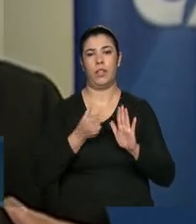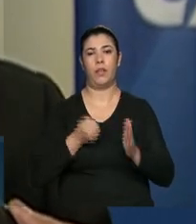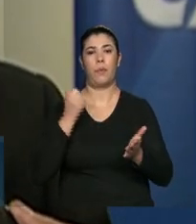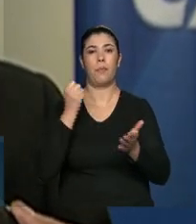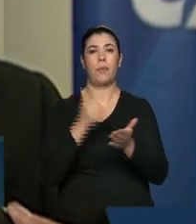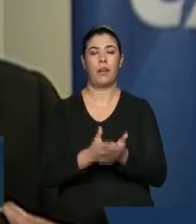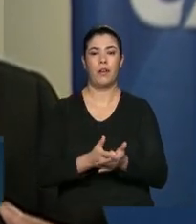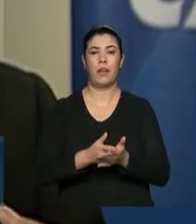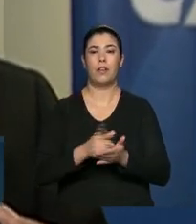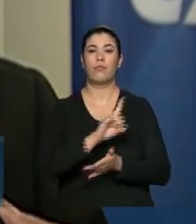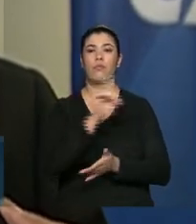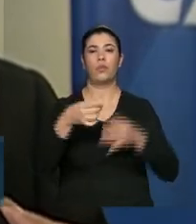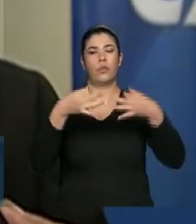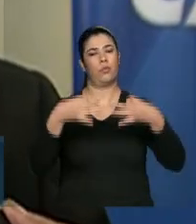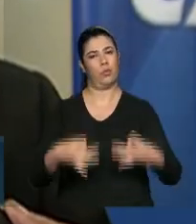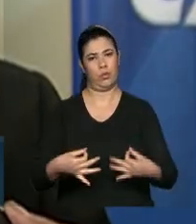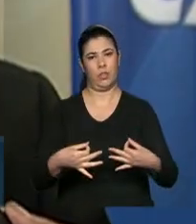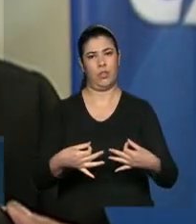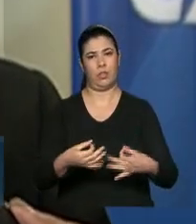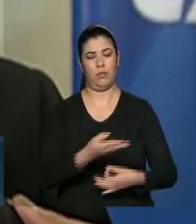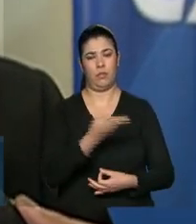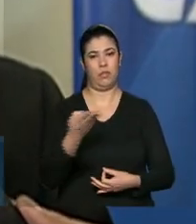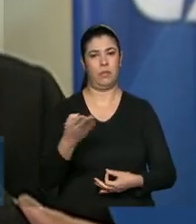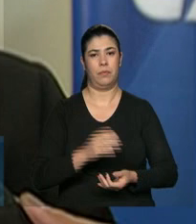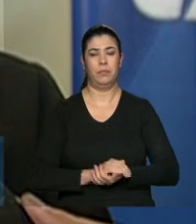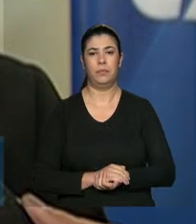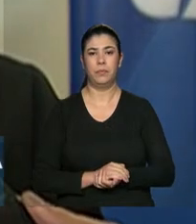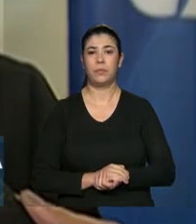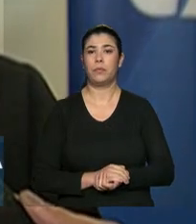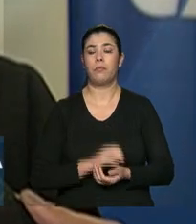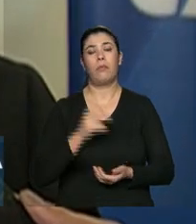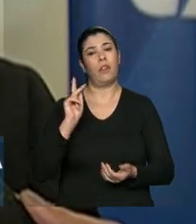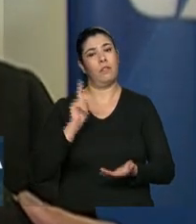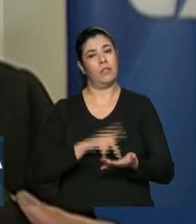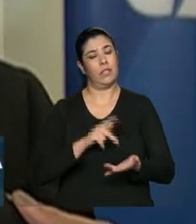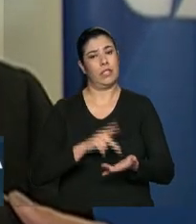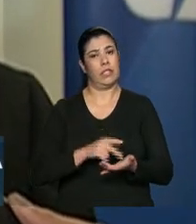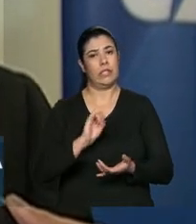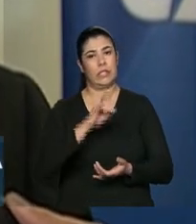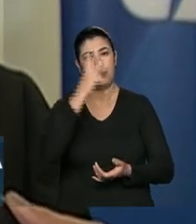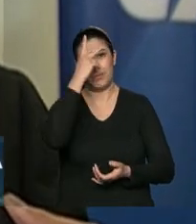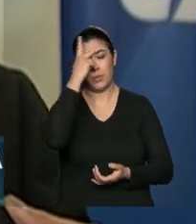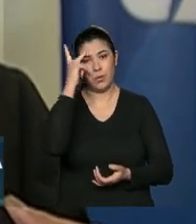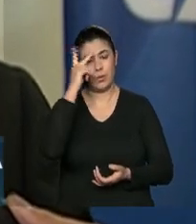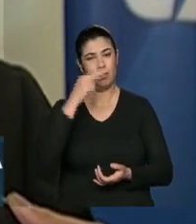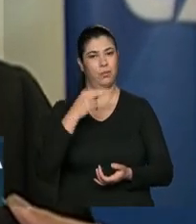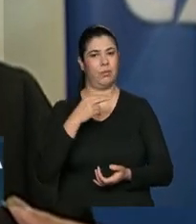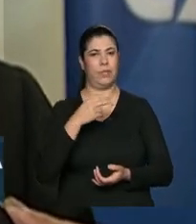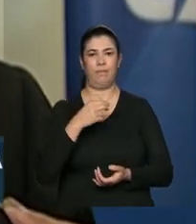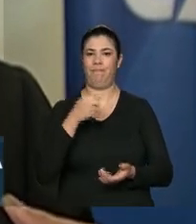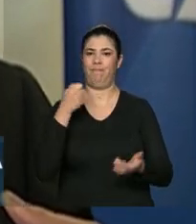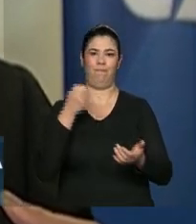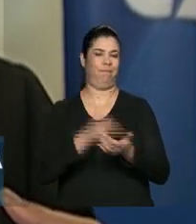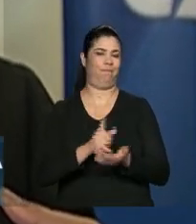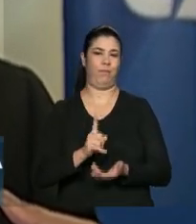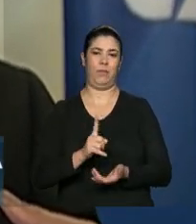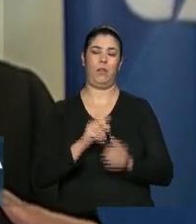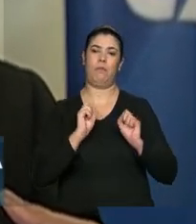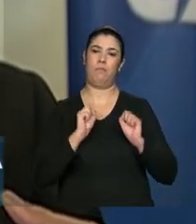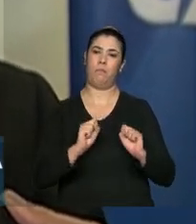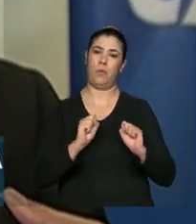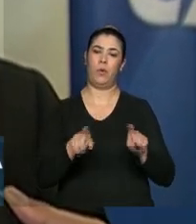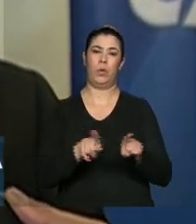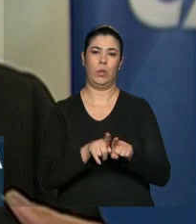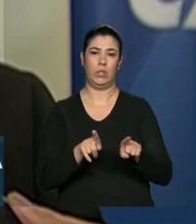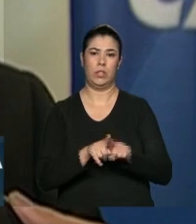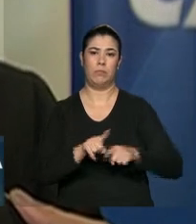pagamento em dia, o pagamento em dia dessas prestações. Lógico que o não pagamento, né, pode proporcionar, tá